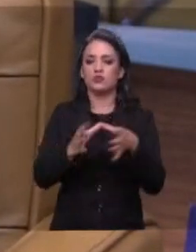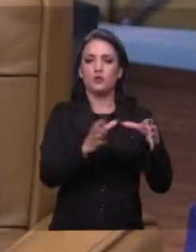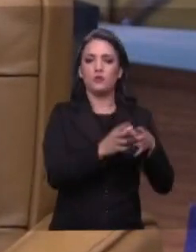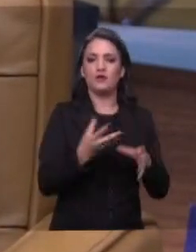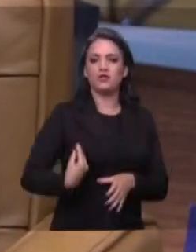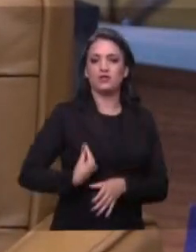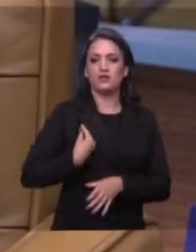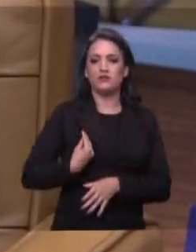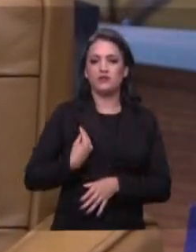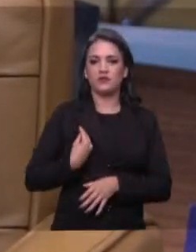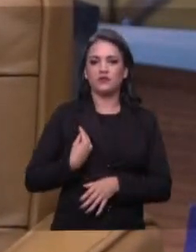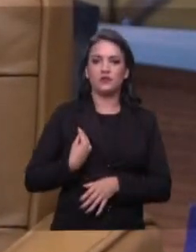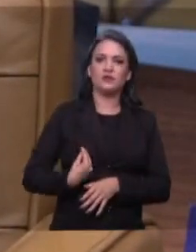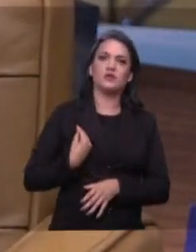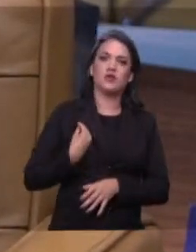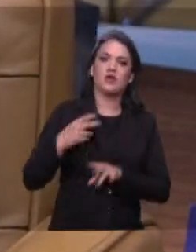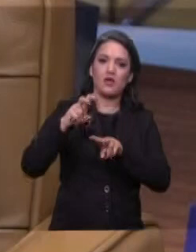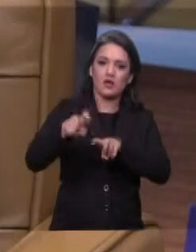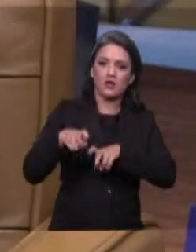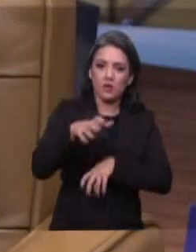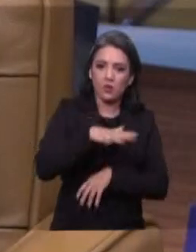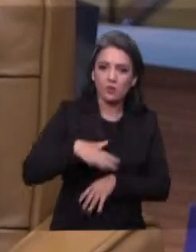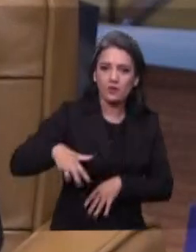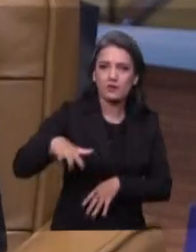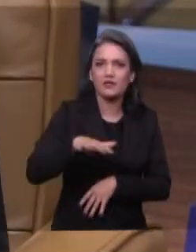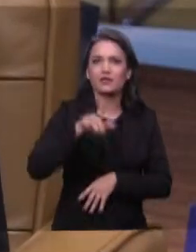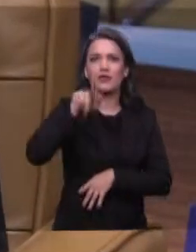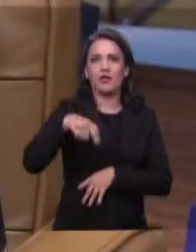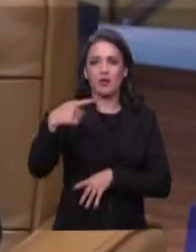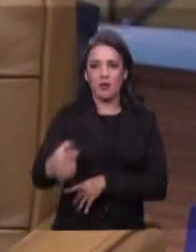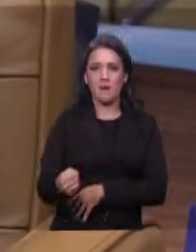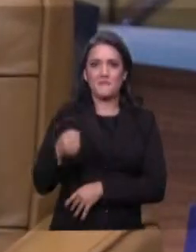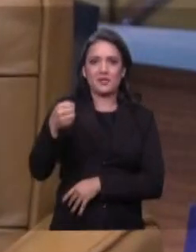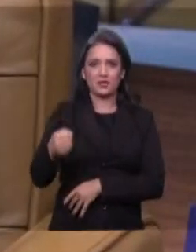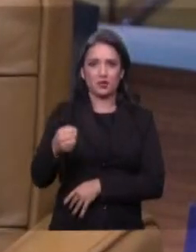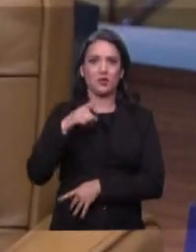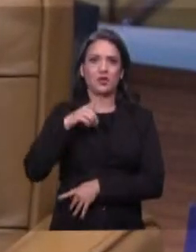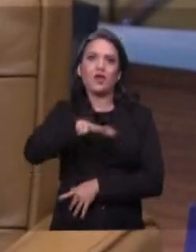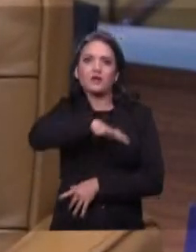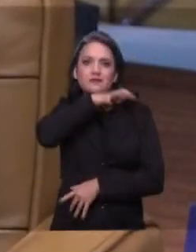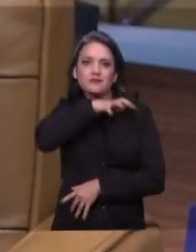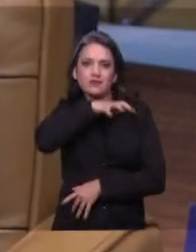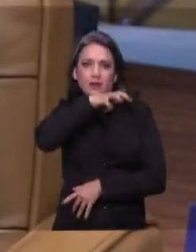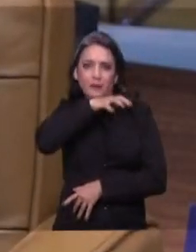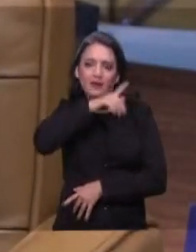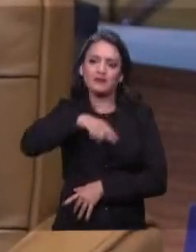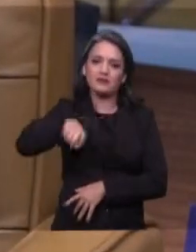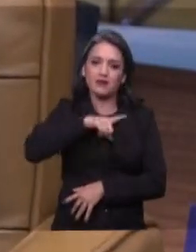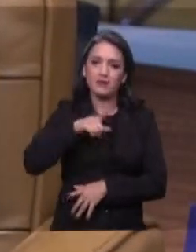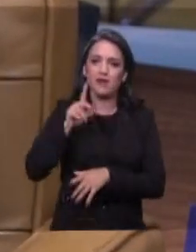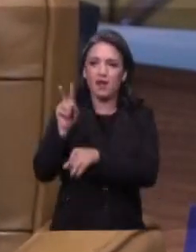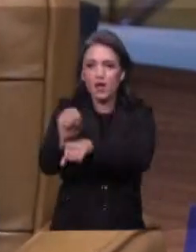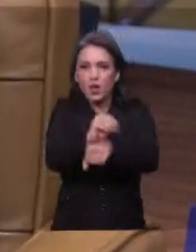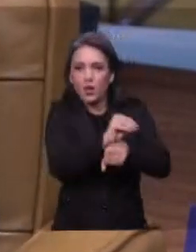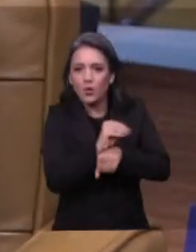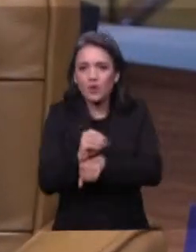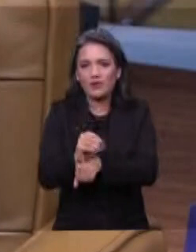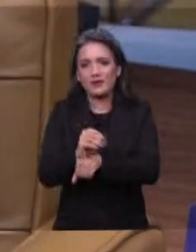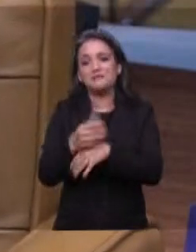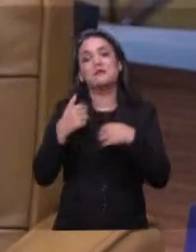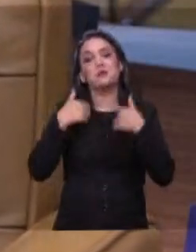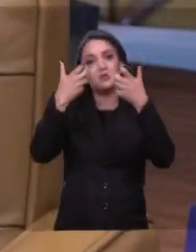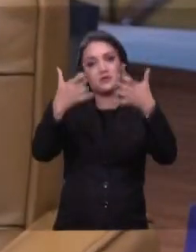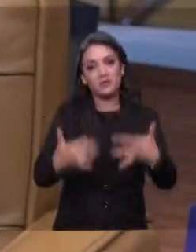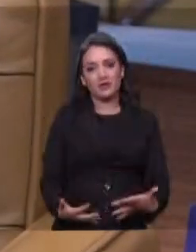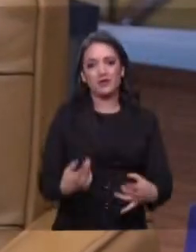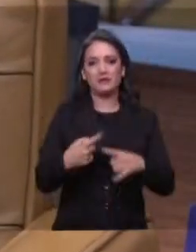rurais do sertão do estado da Bahia. Eu só estou dizendo isso porque as pessoas não têm as mesmas dificuldades que eu tive, que foi entender